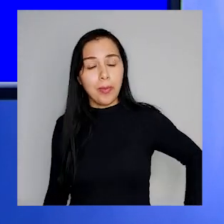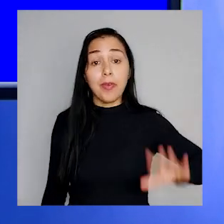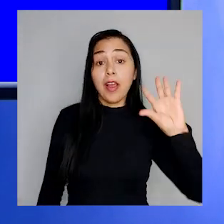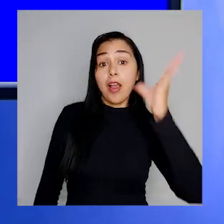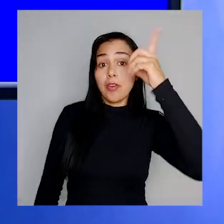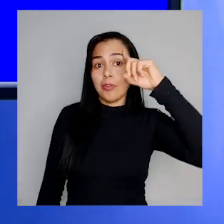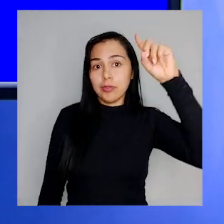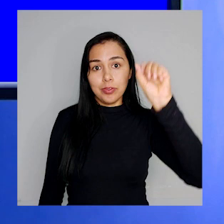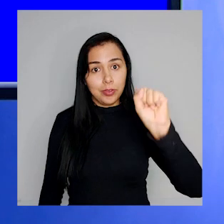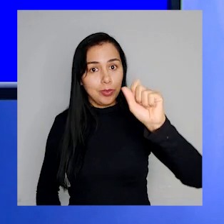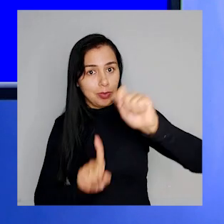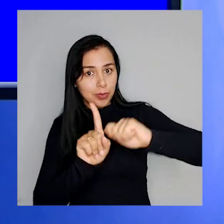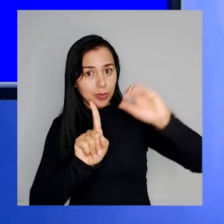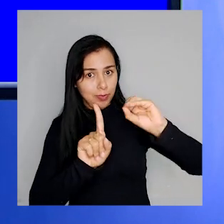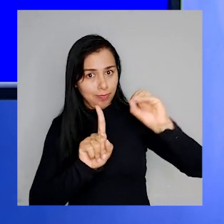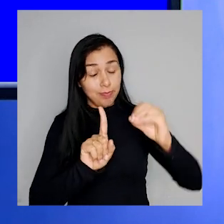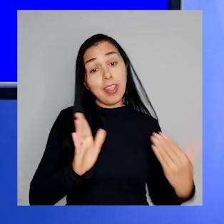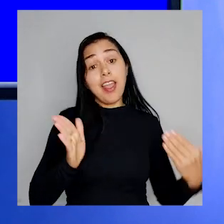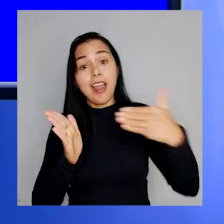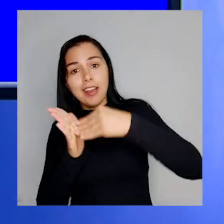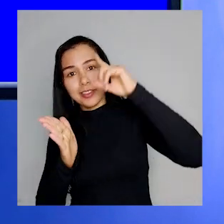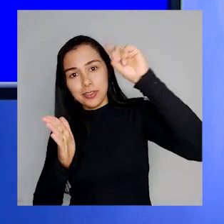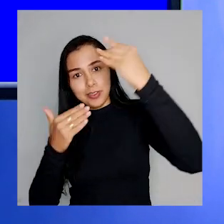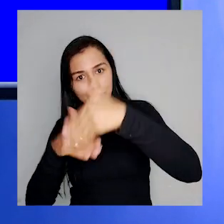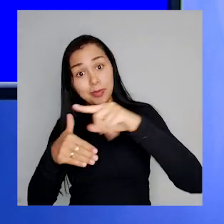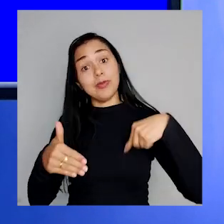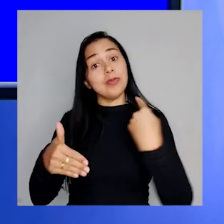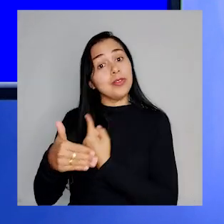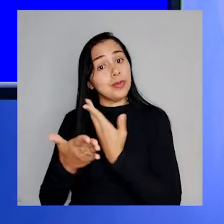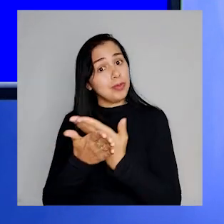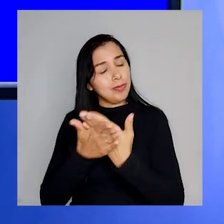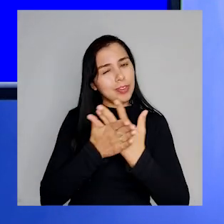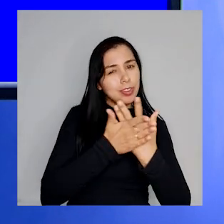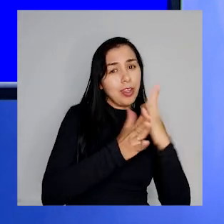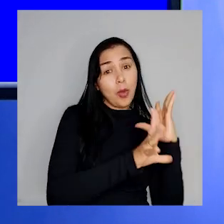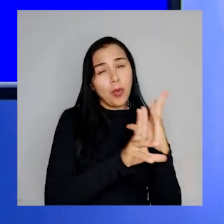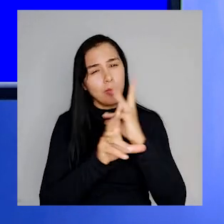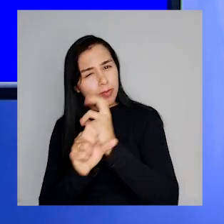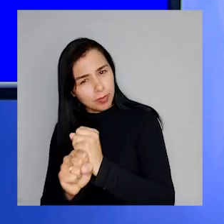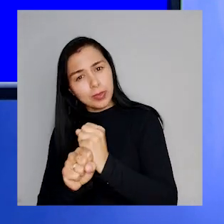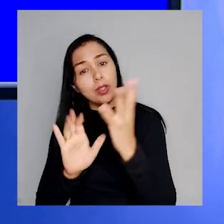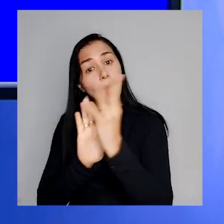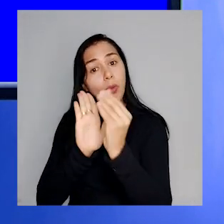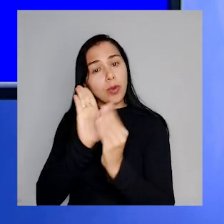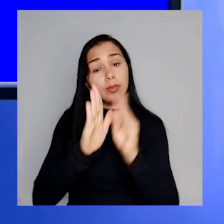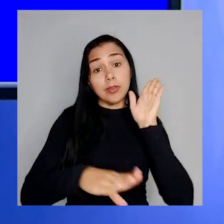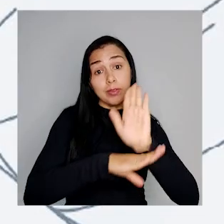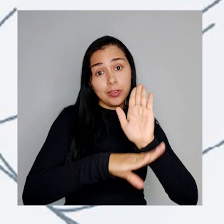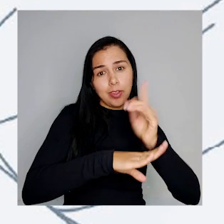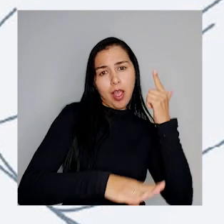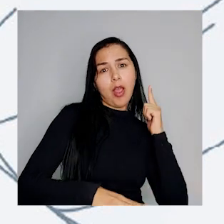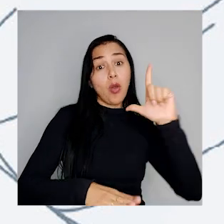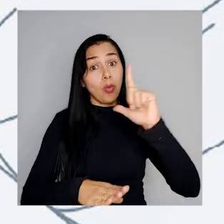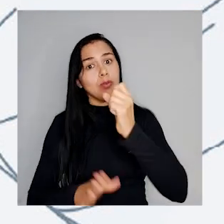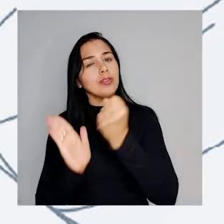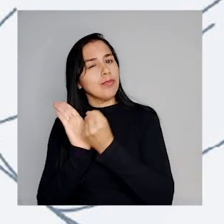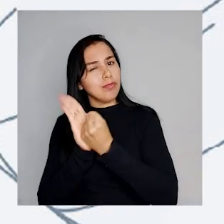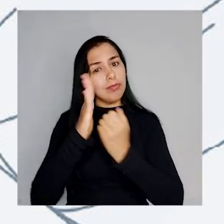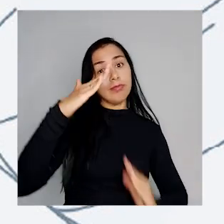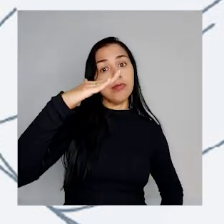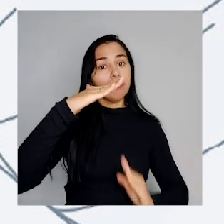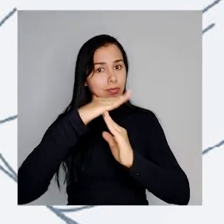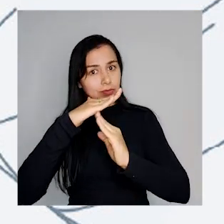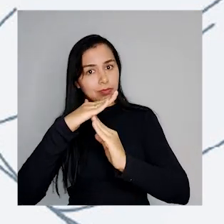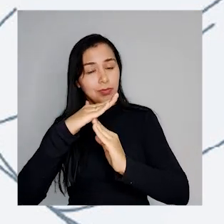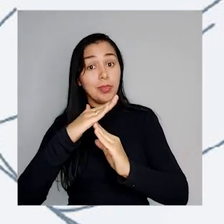vamos conhecer melhor a nossa prova e revisar aqueles conteúdos que vão te ajudar a alcançar a nota máxima. Então, fiquem